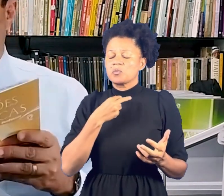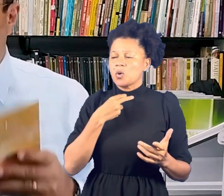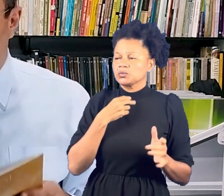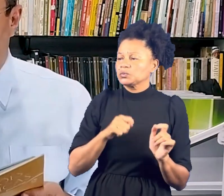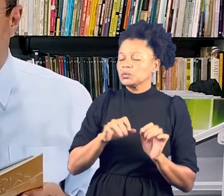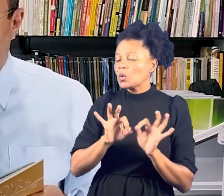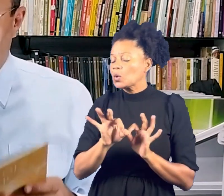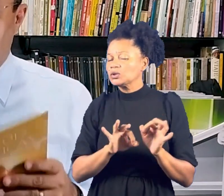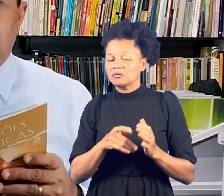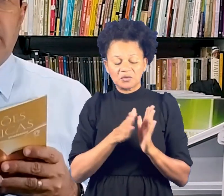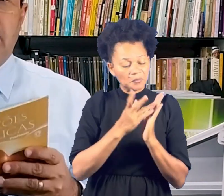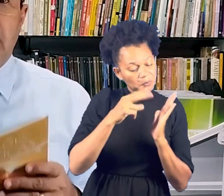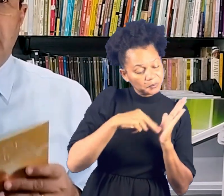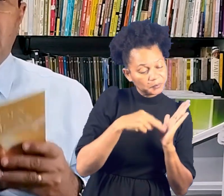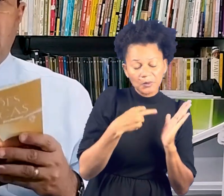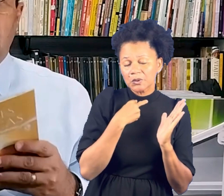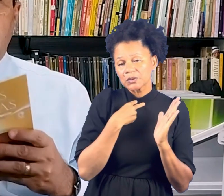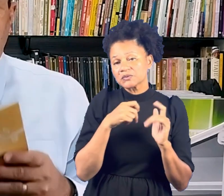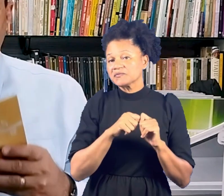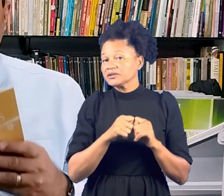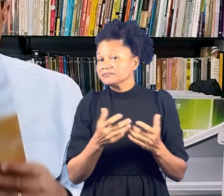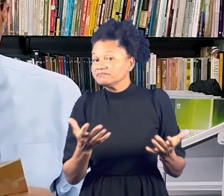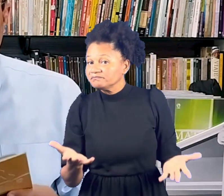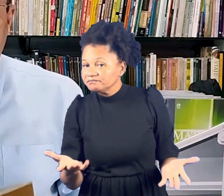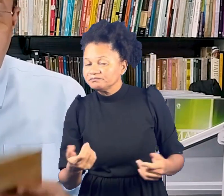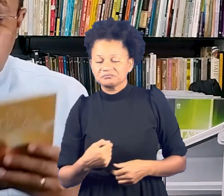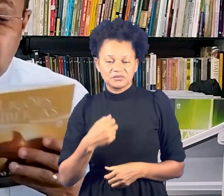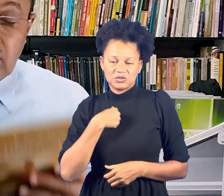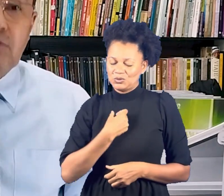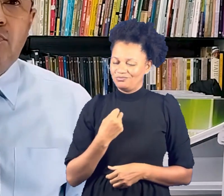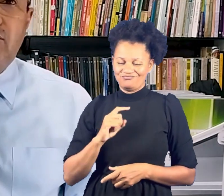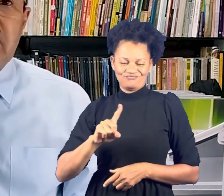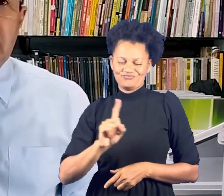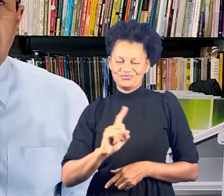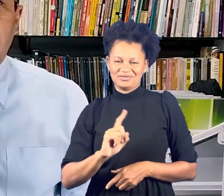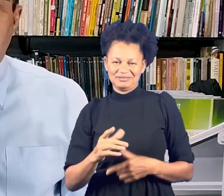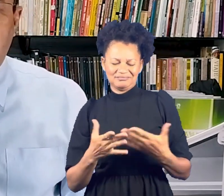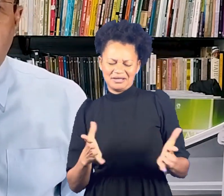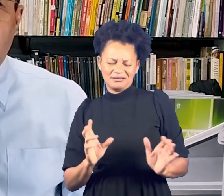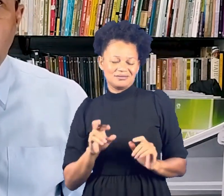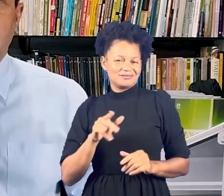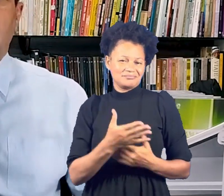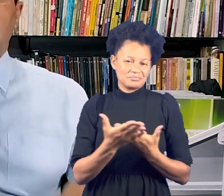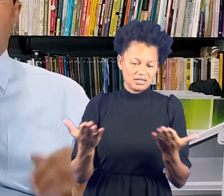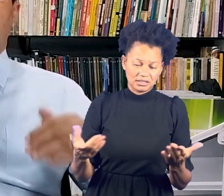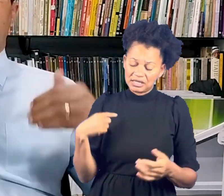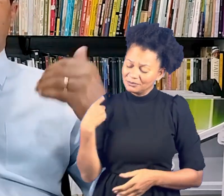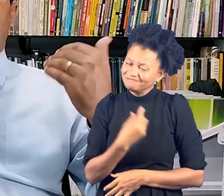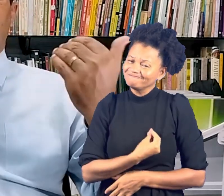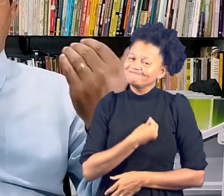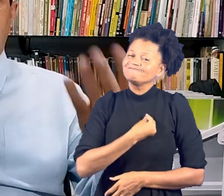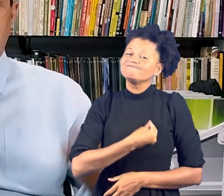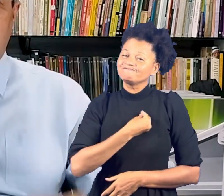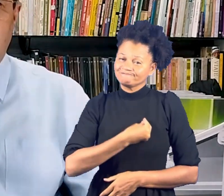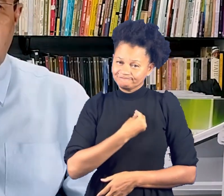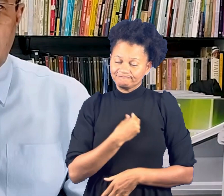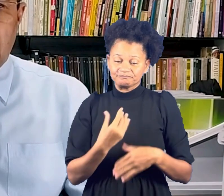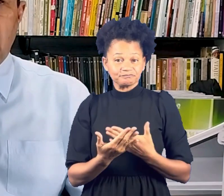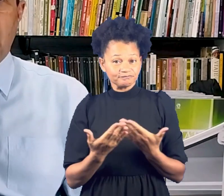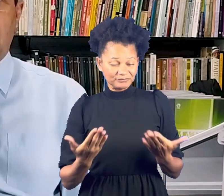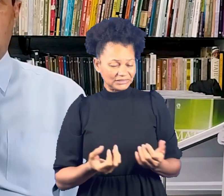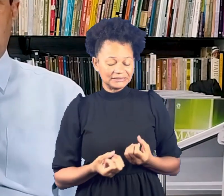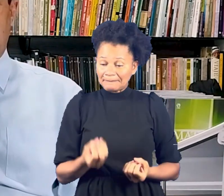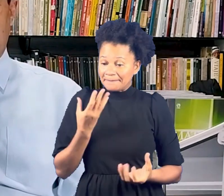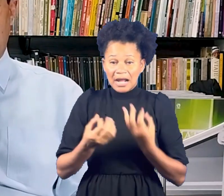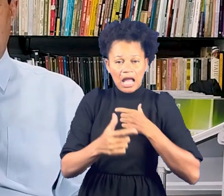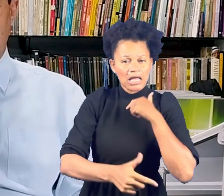não devo fazer? Vou olhar na Bíblia o que eu não devo fazer. E eu não vou fazer. Não, meus irmãos, que a nossa vida seja abundante. Que